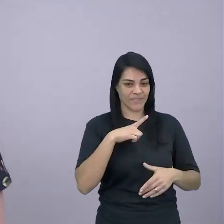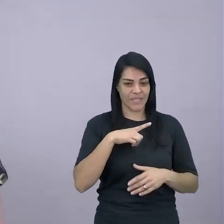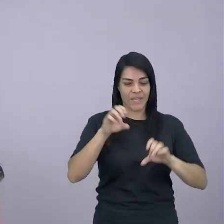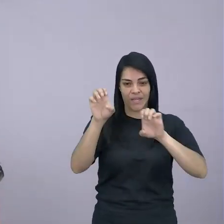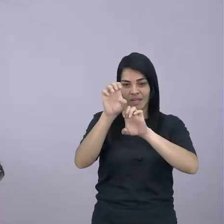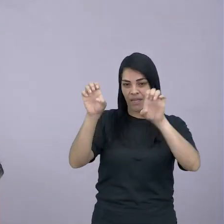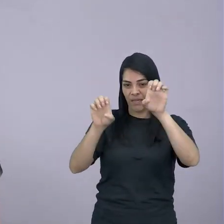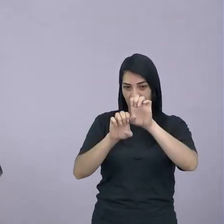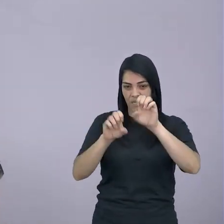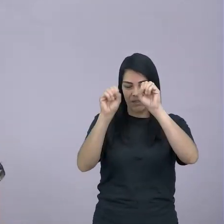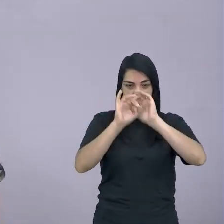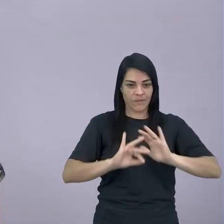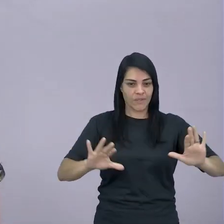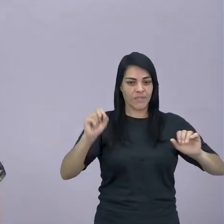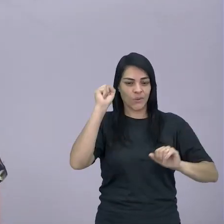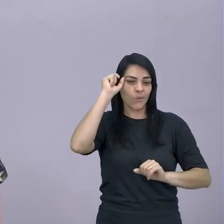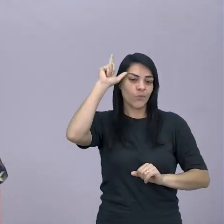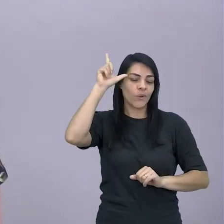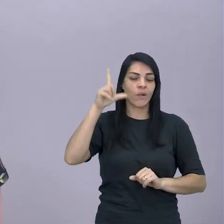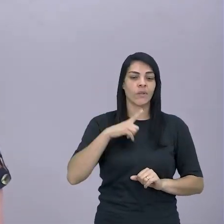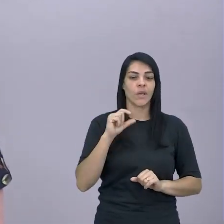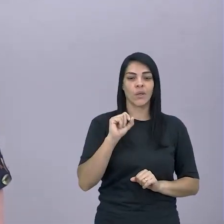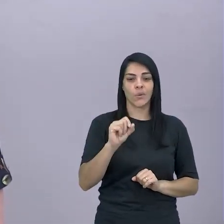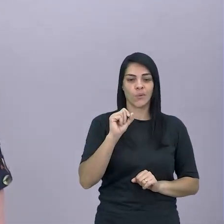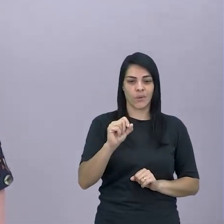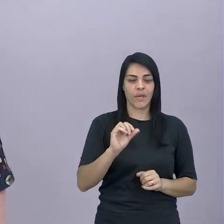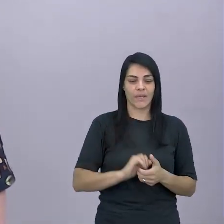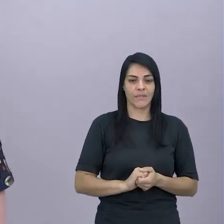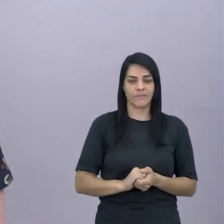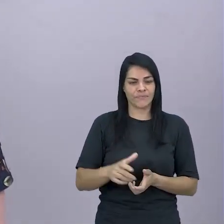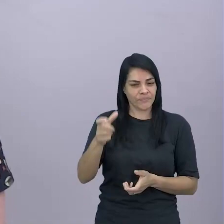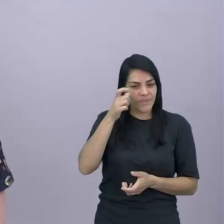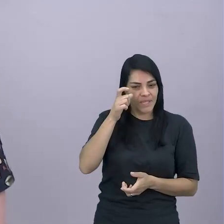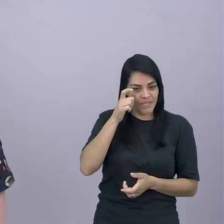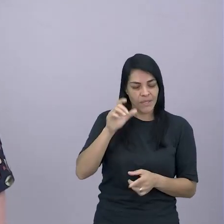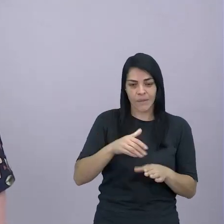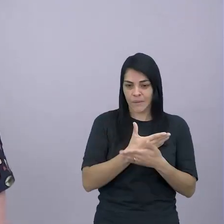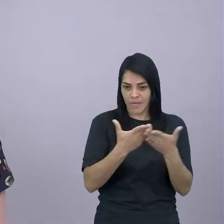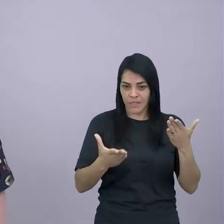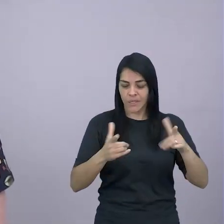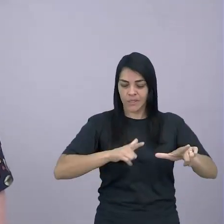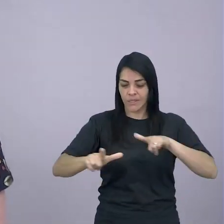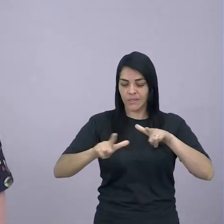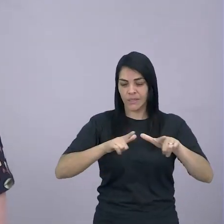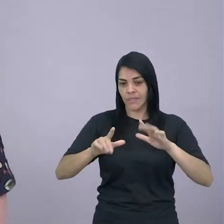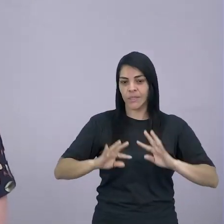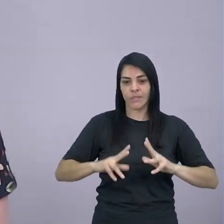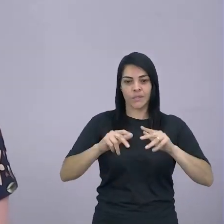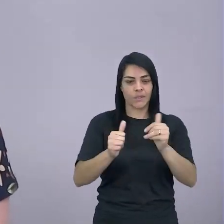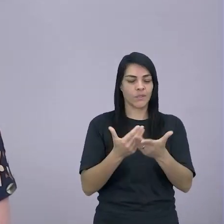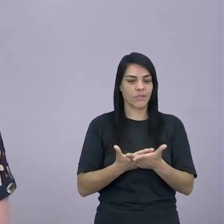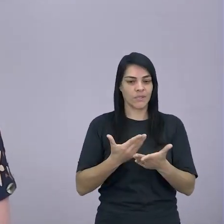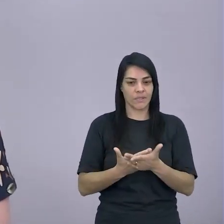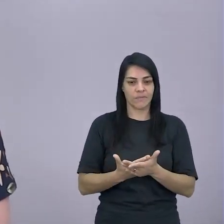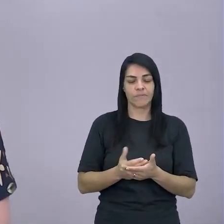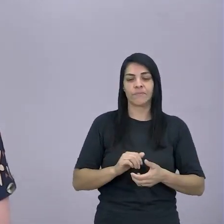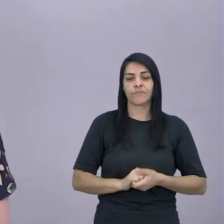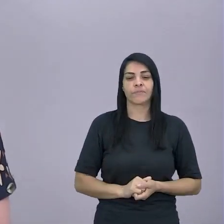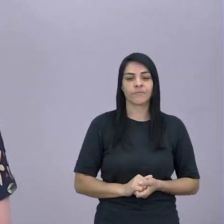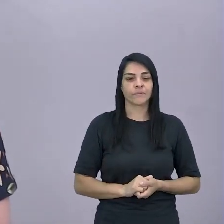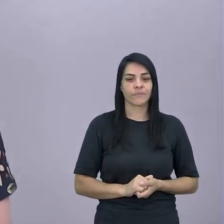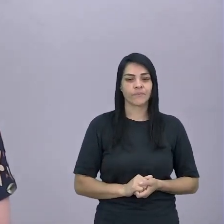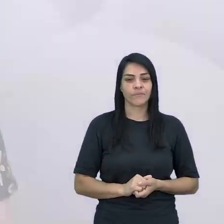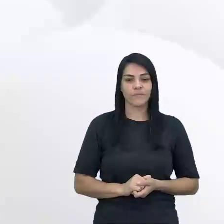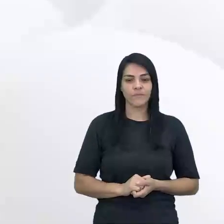eixo dimensão cultural, né? Elas são muito interessantes da gente trabalhar em todas as nossas aulas. Então vamos lá.